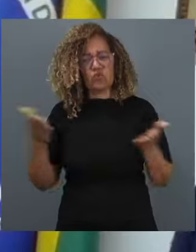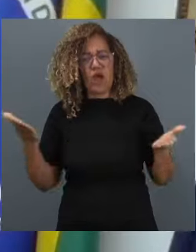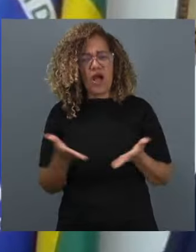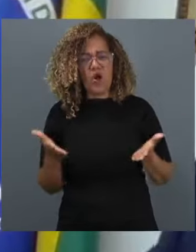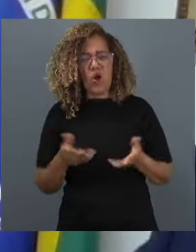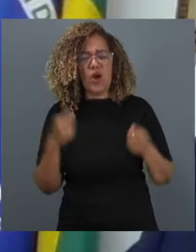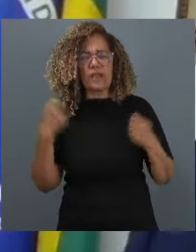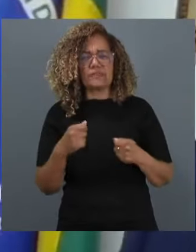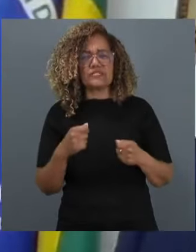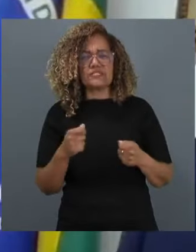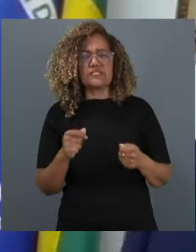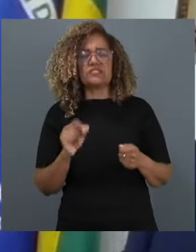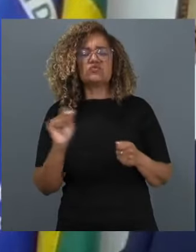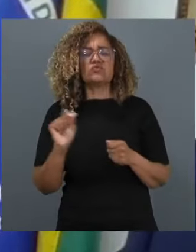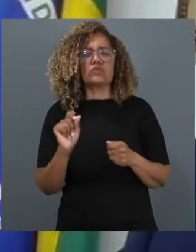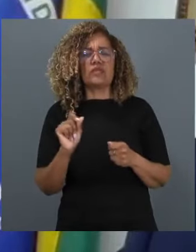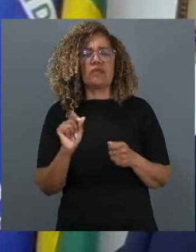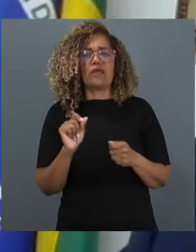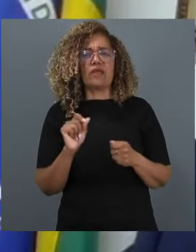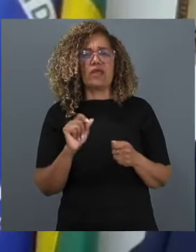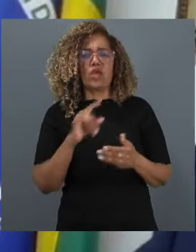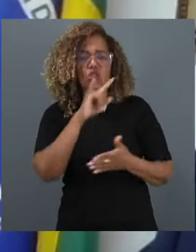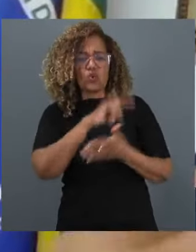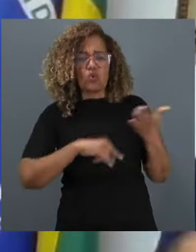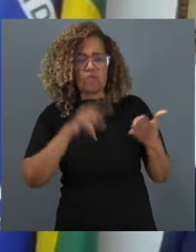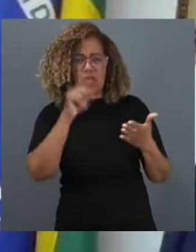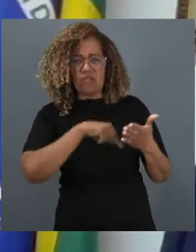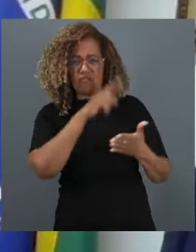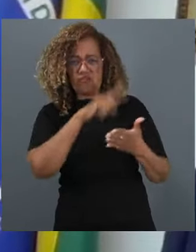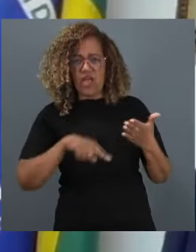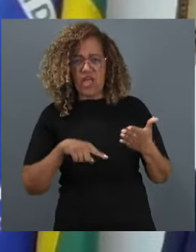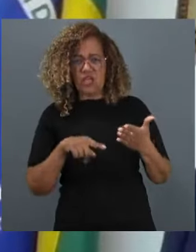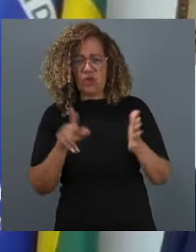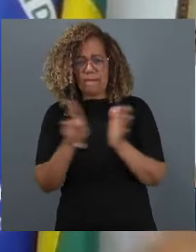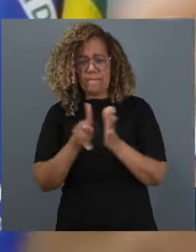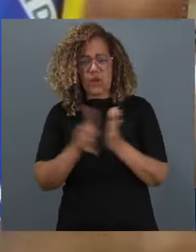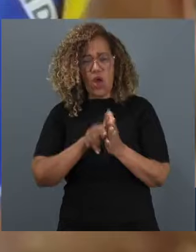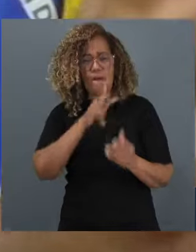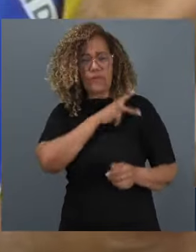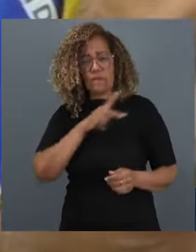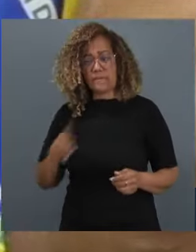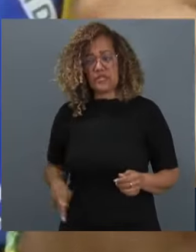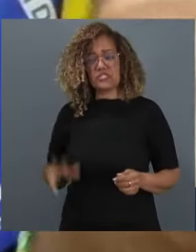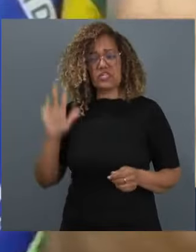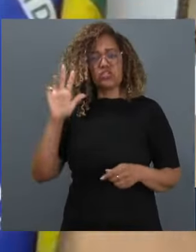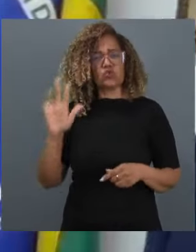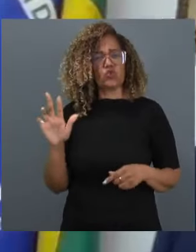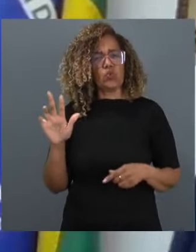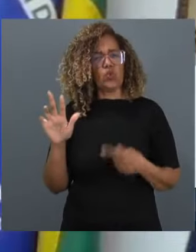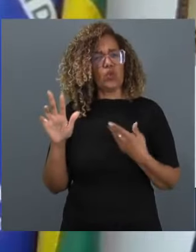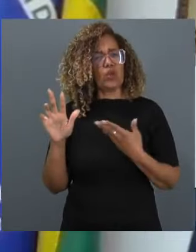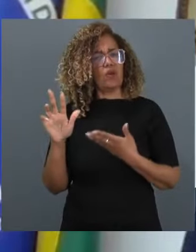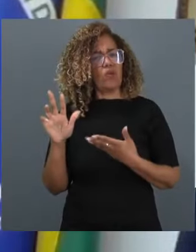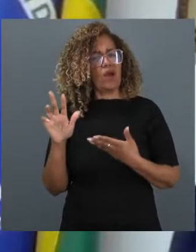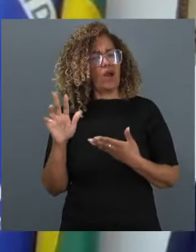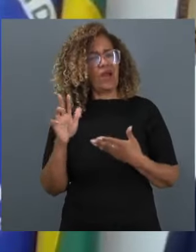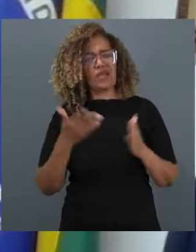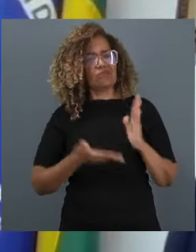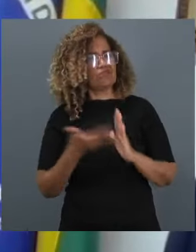do presidente Lula, que, no meu modo de entender, tirou a alma do